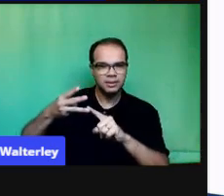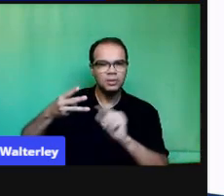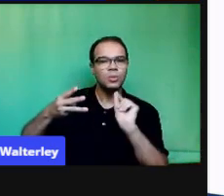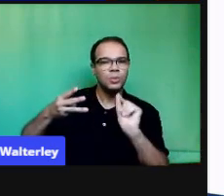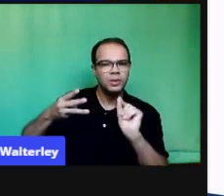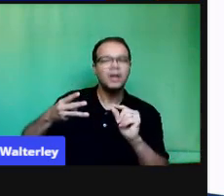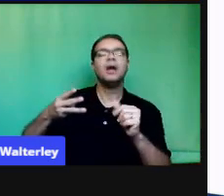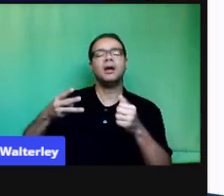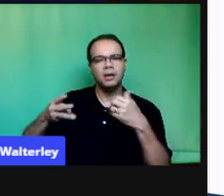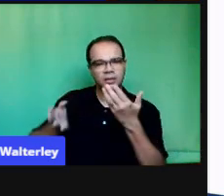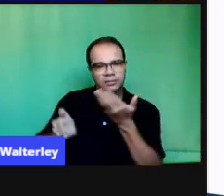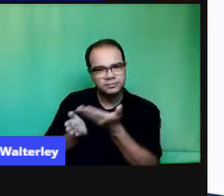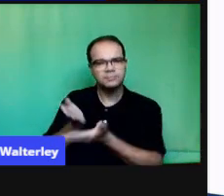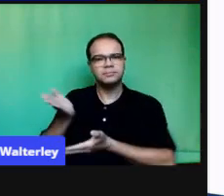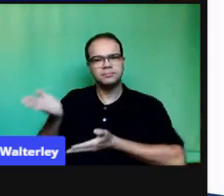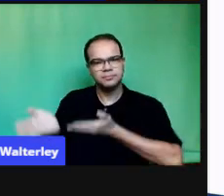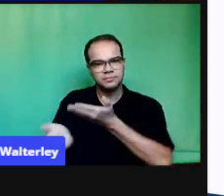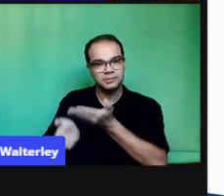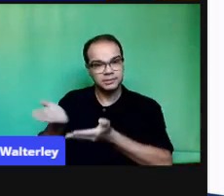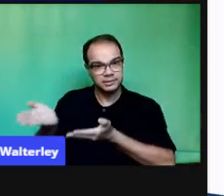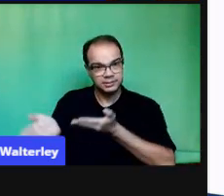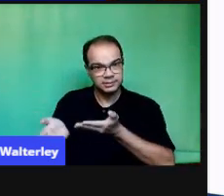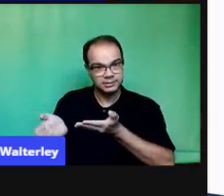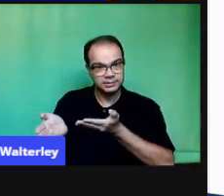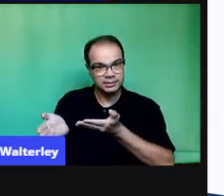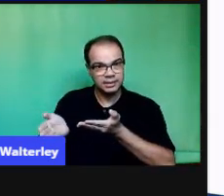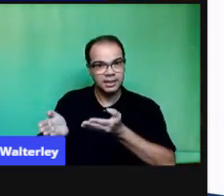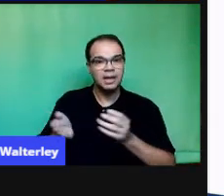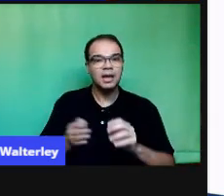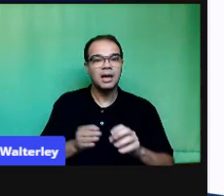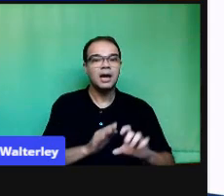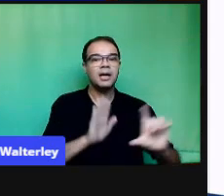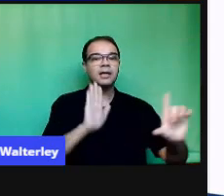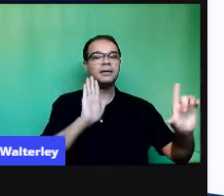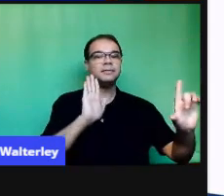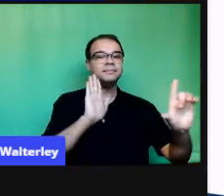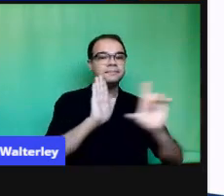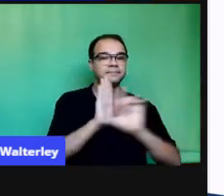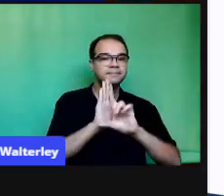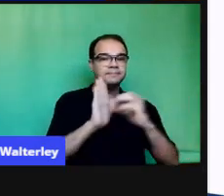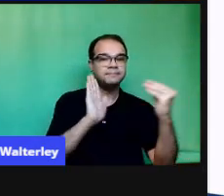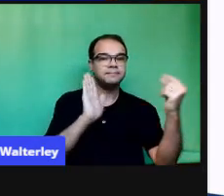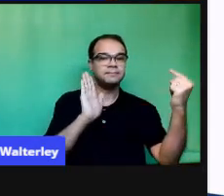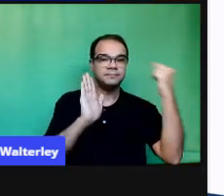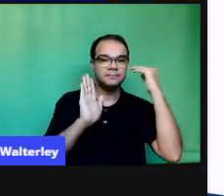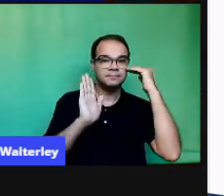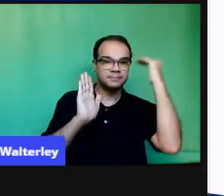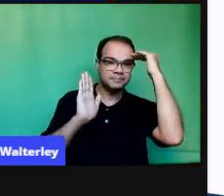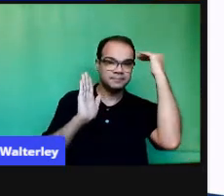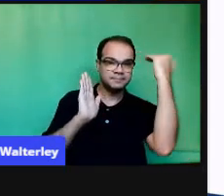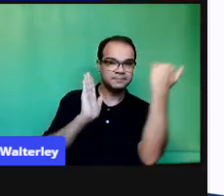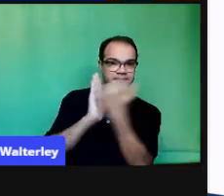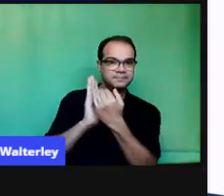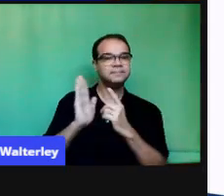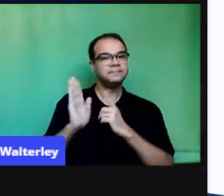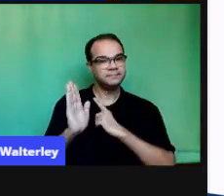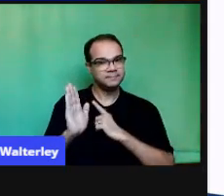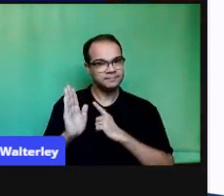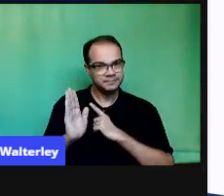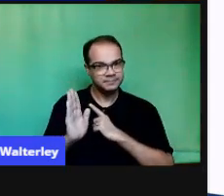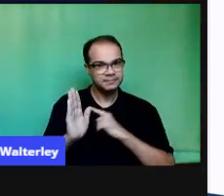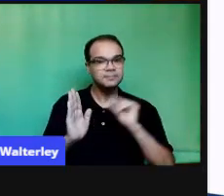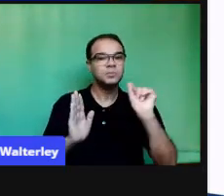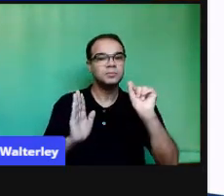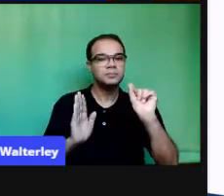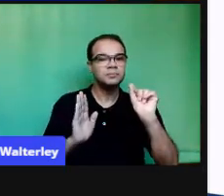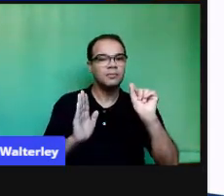a partir daí, a Inglaterra começa a investir nas universidades em pesquisa. Pode passar, por favor?